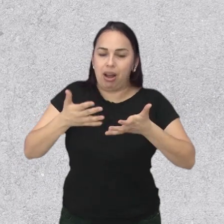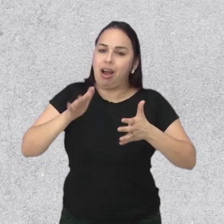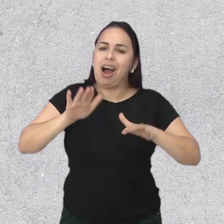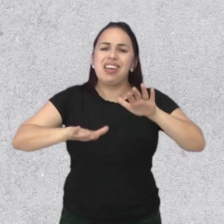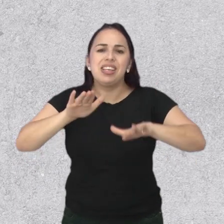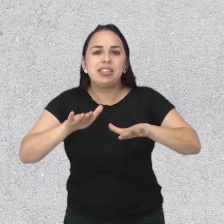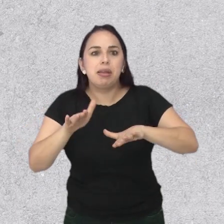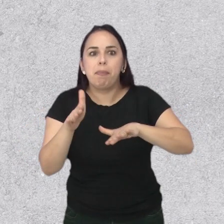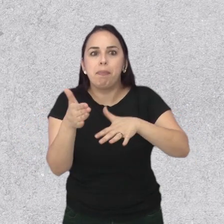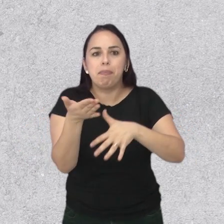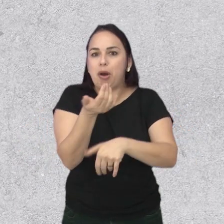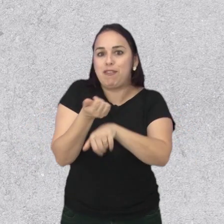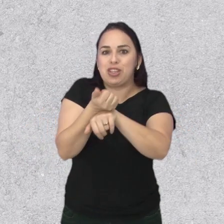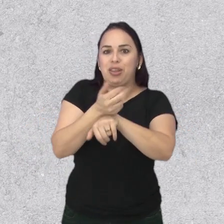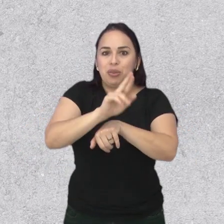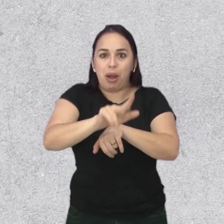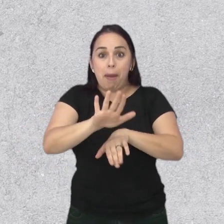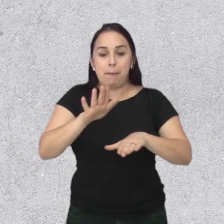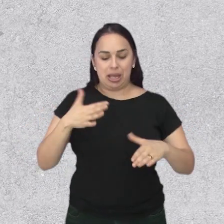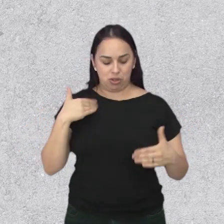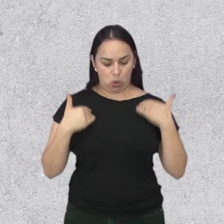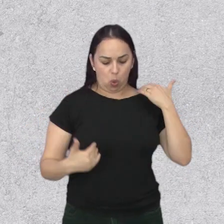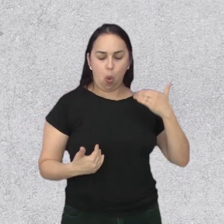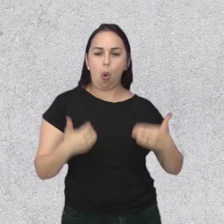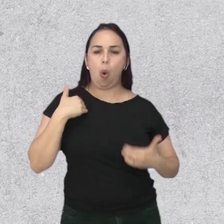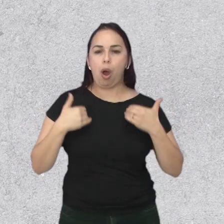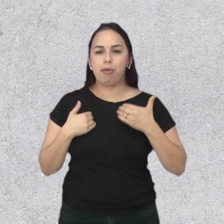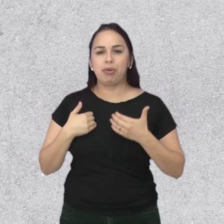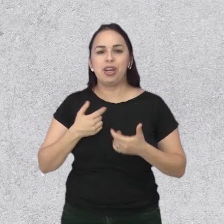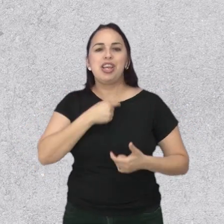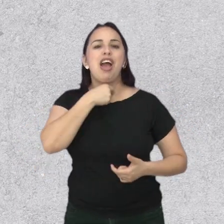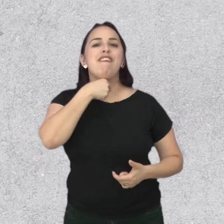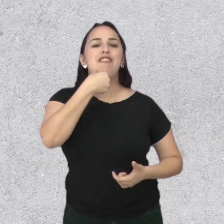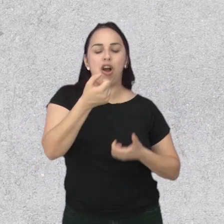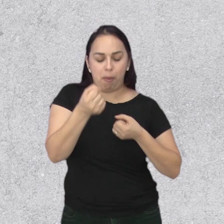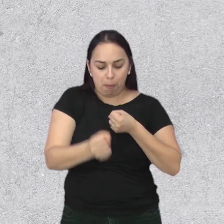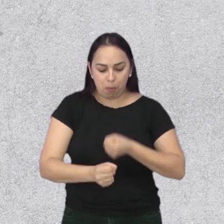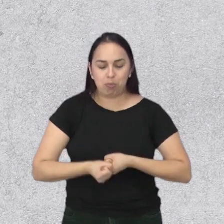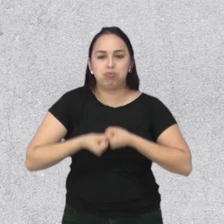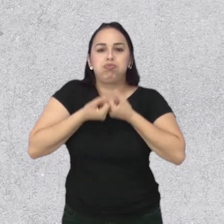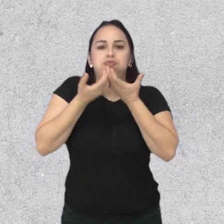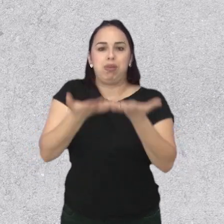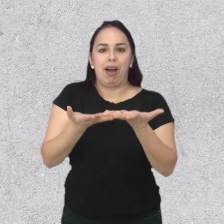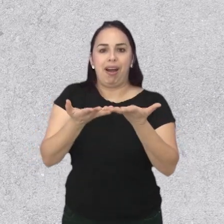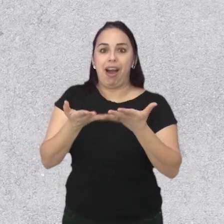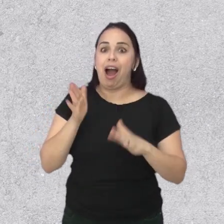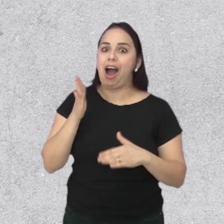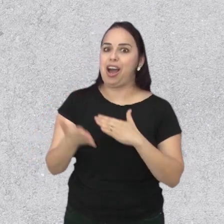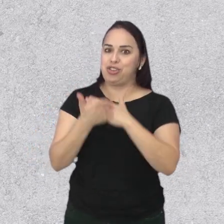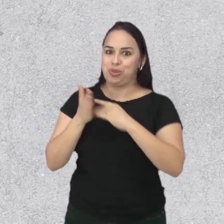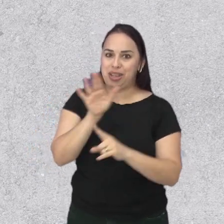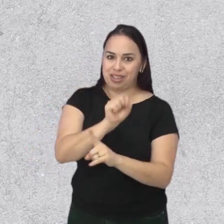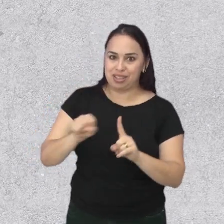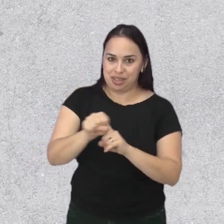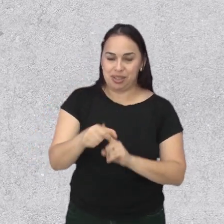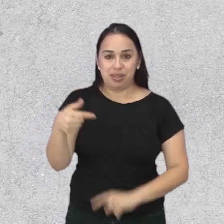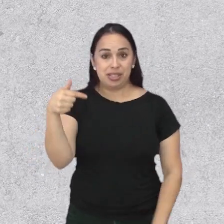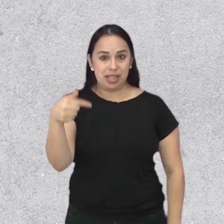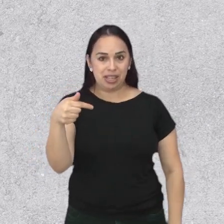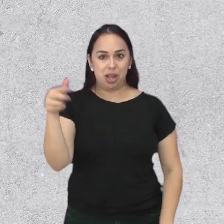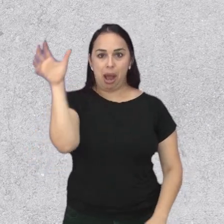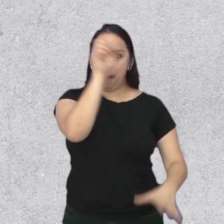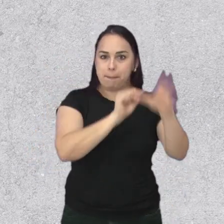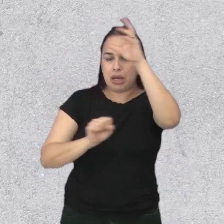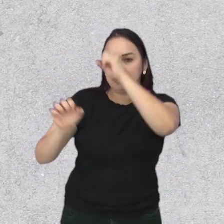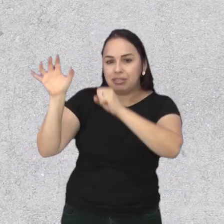ser um ator profissional, é bom saber usar o seu corpo e a sua voz para se expressar bem. Isso faz a diferença na vida social.